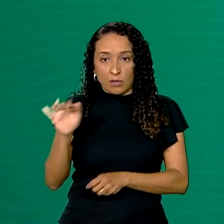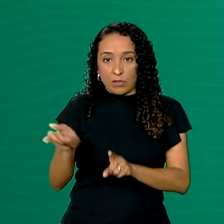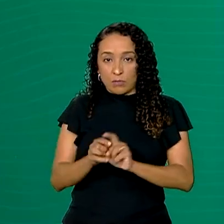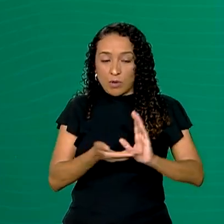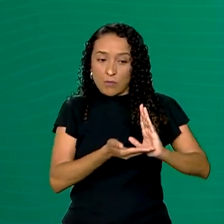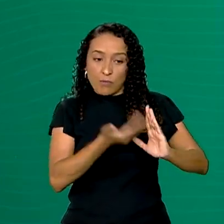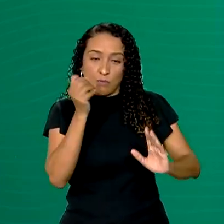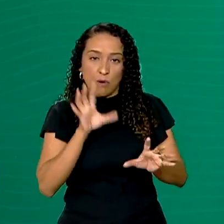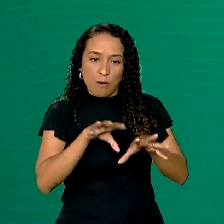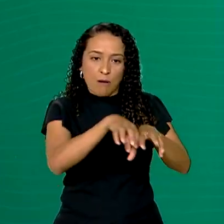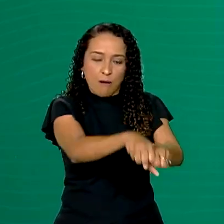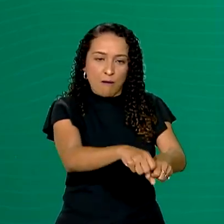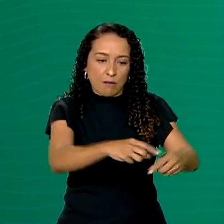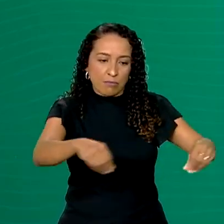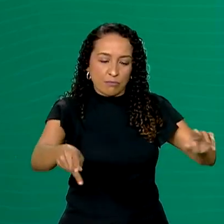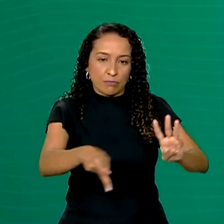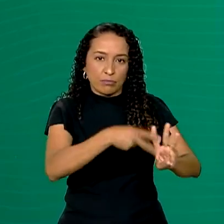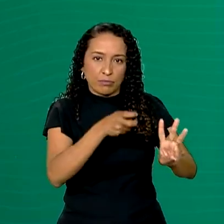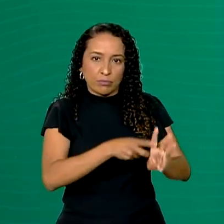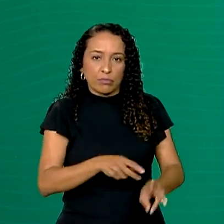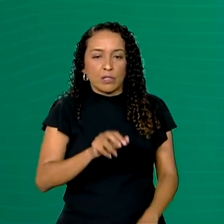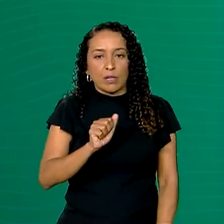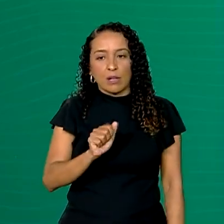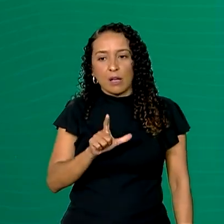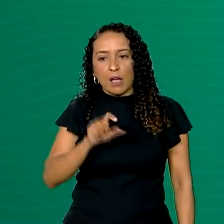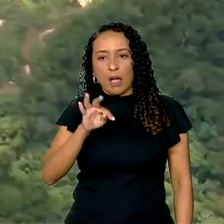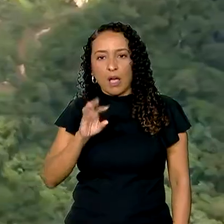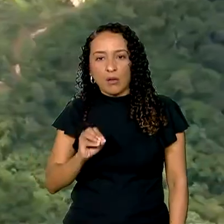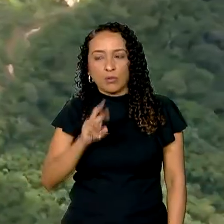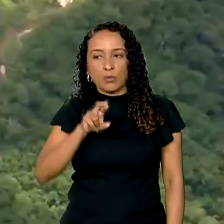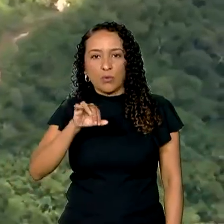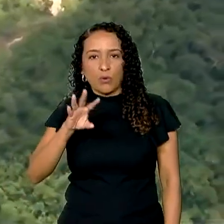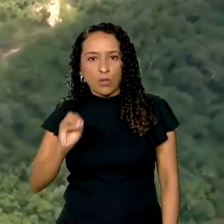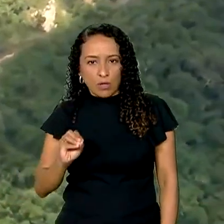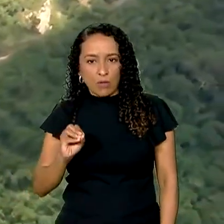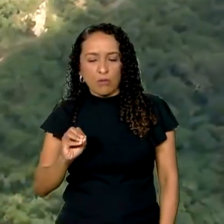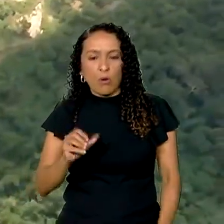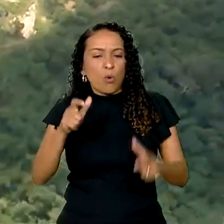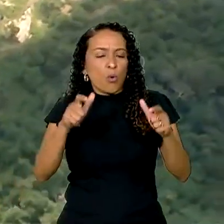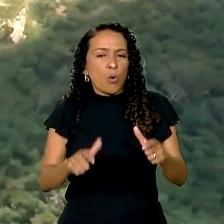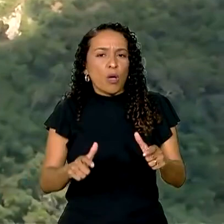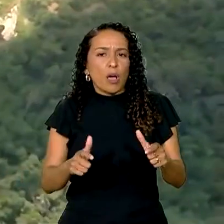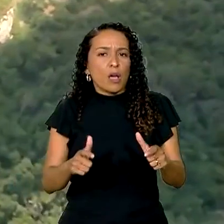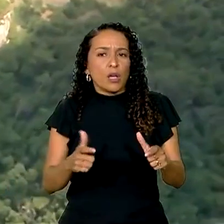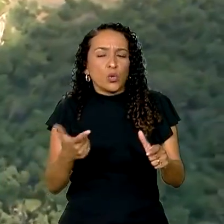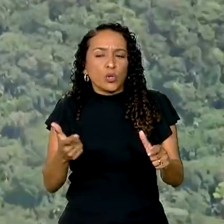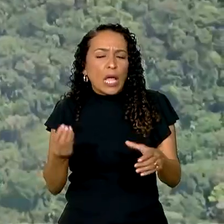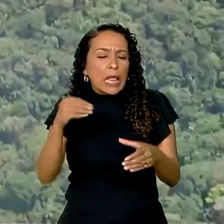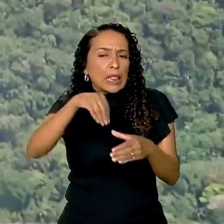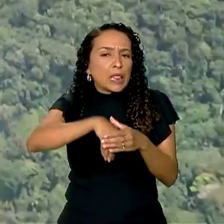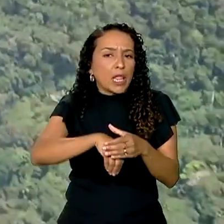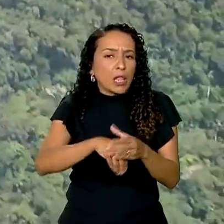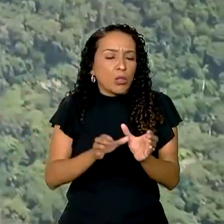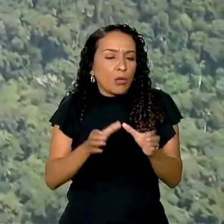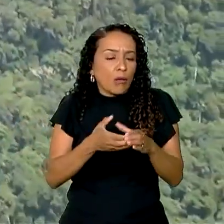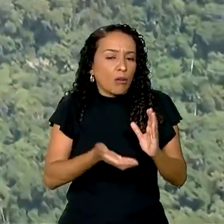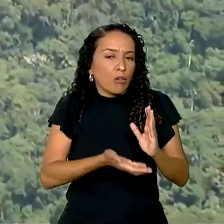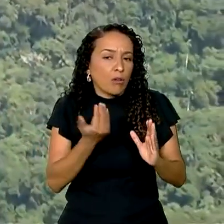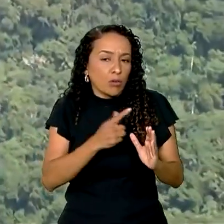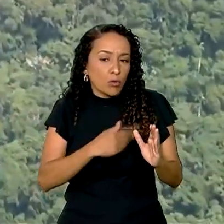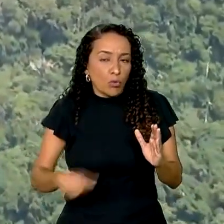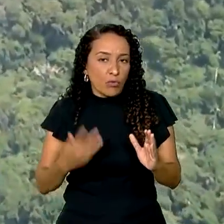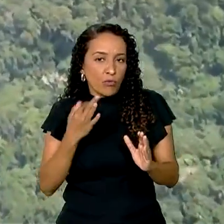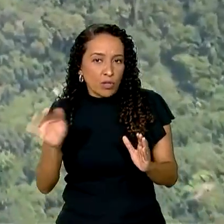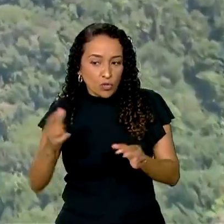retirou os invasores da terra indígena do Alto Rio Guamá. O local não fazia parte do acordo de desintrusão do governo